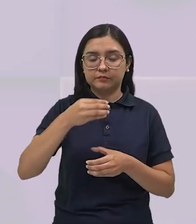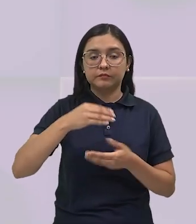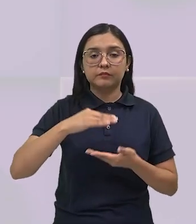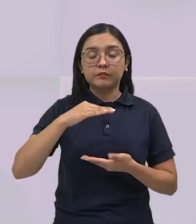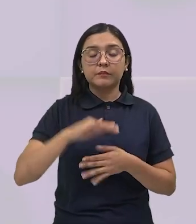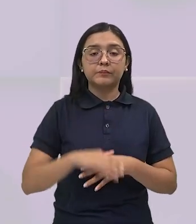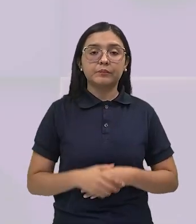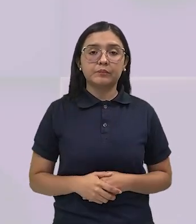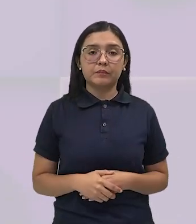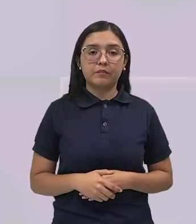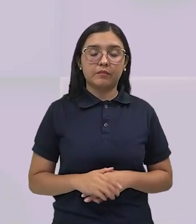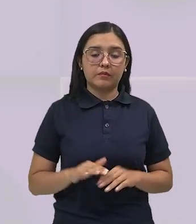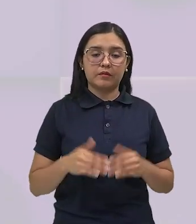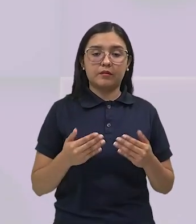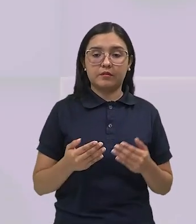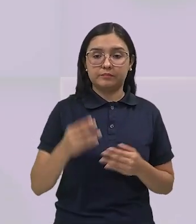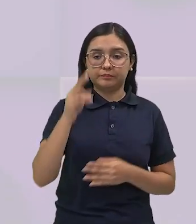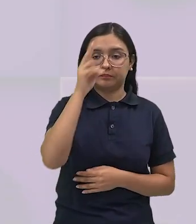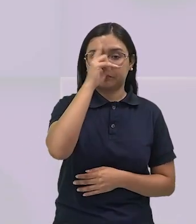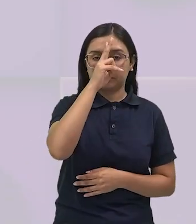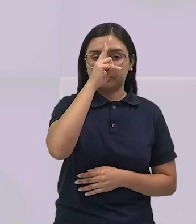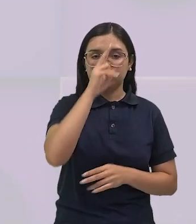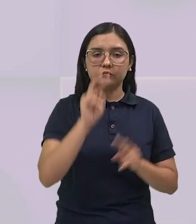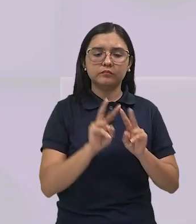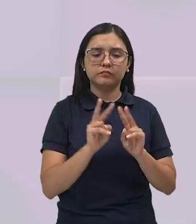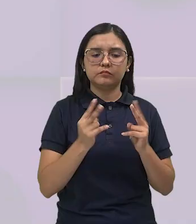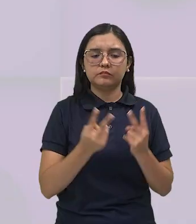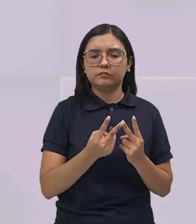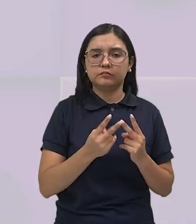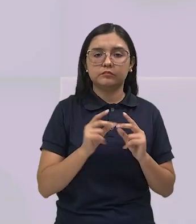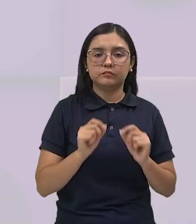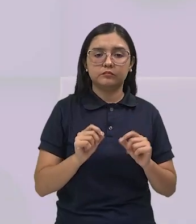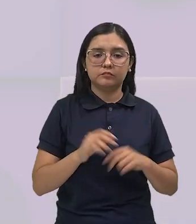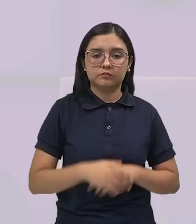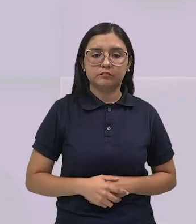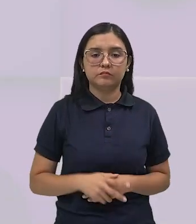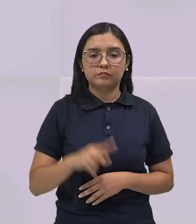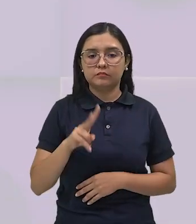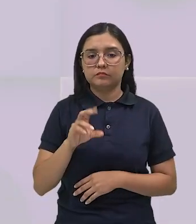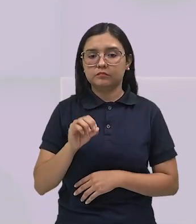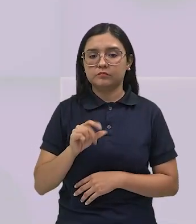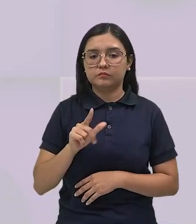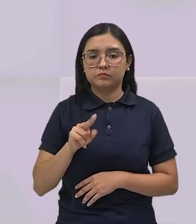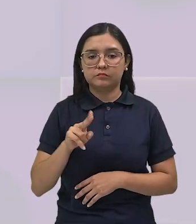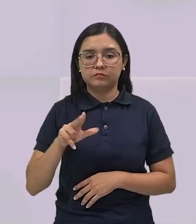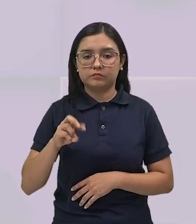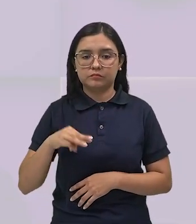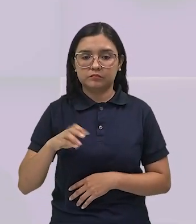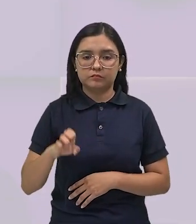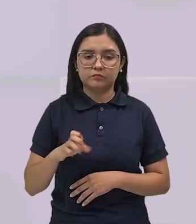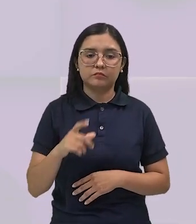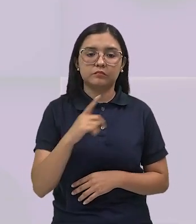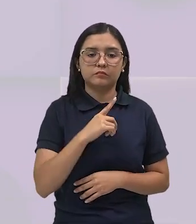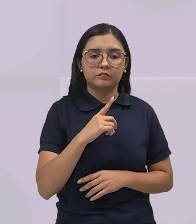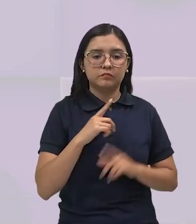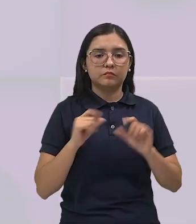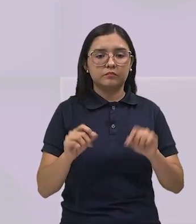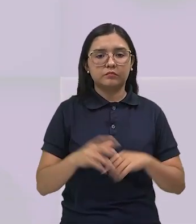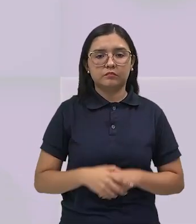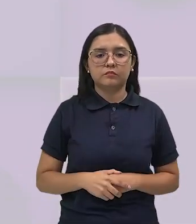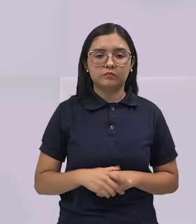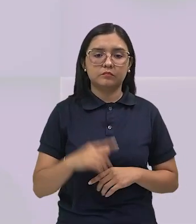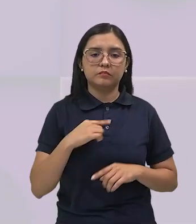tridimensional. E lembrando que o volume nada mais é do que, nós temos um retângulo,